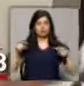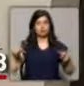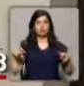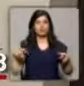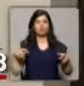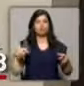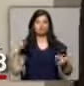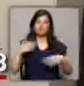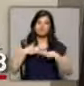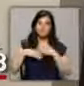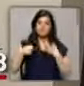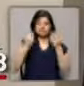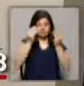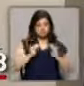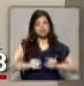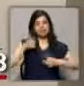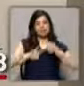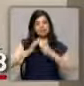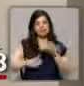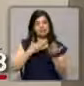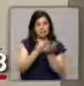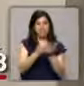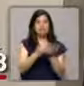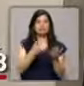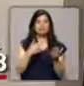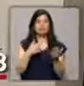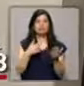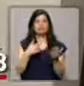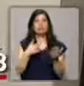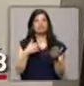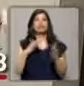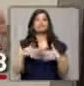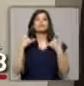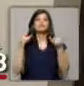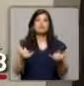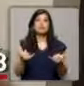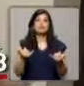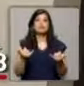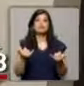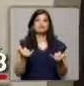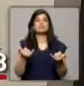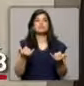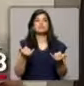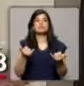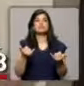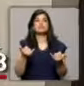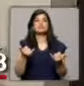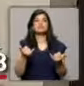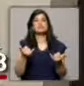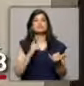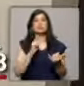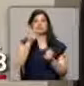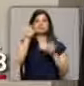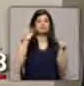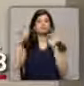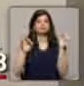se candidatar e vão realmente mostrar-se interessadas aqui no alojamento. Mas depois será feito tipo não é um recrutamento, porque estas